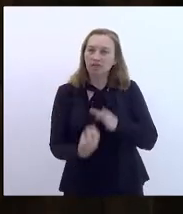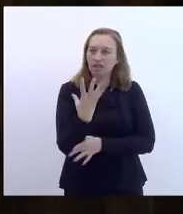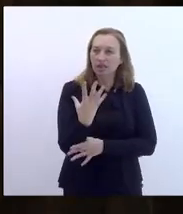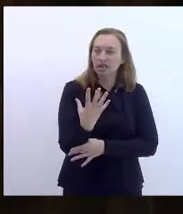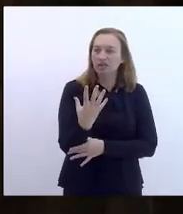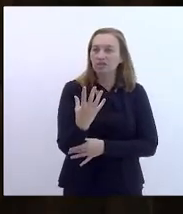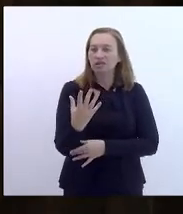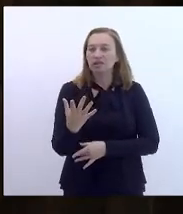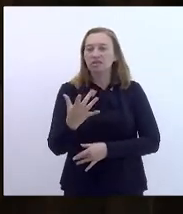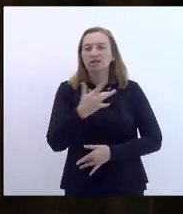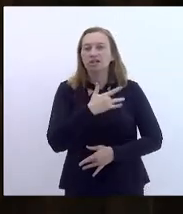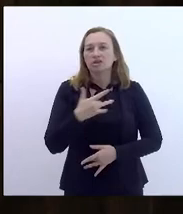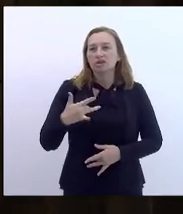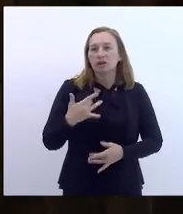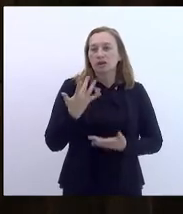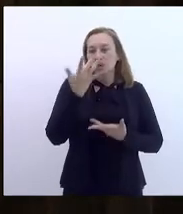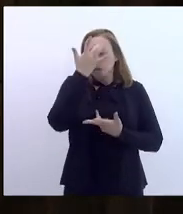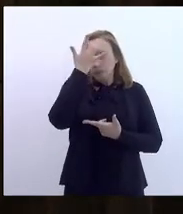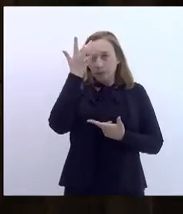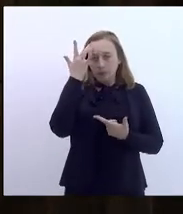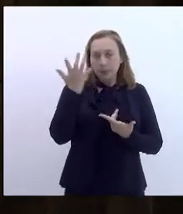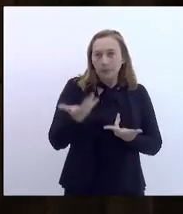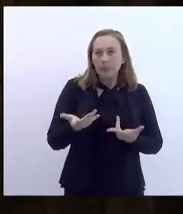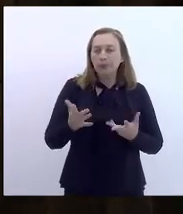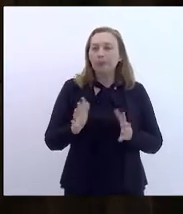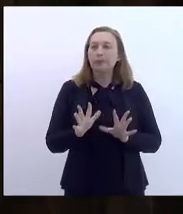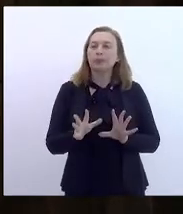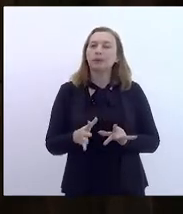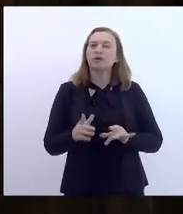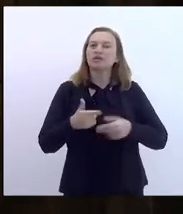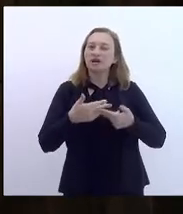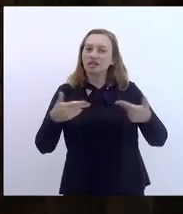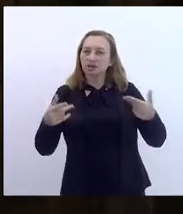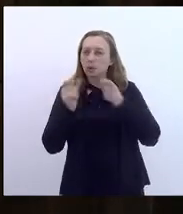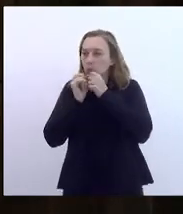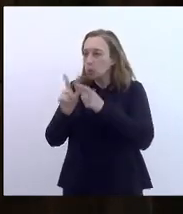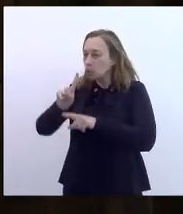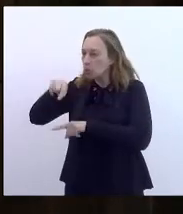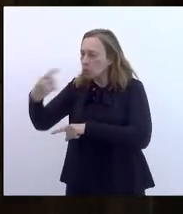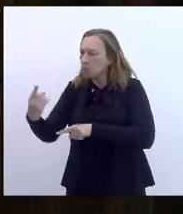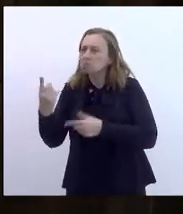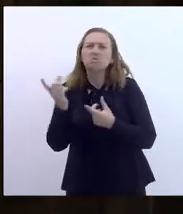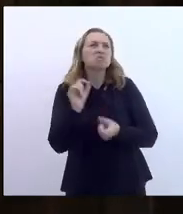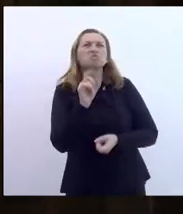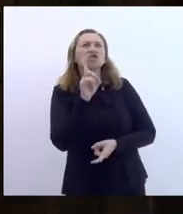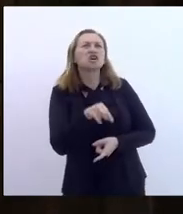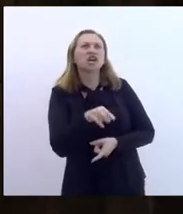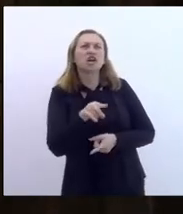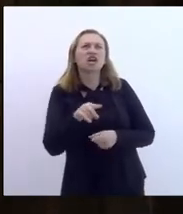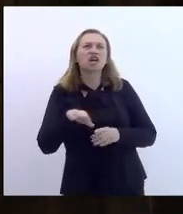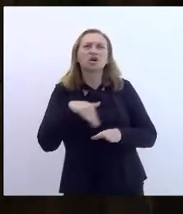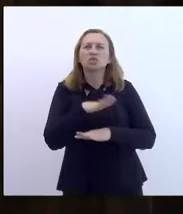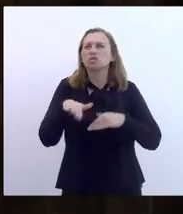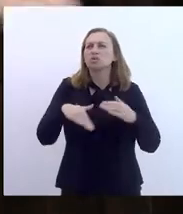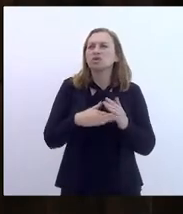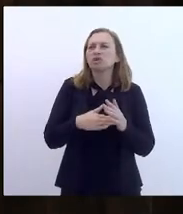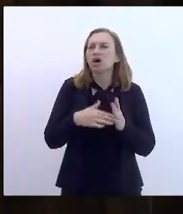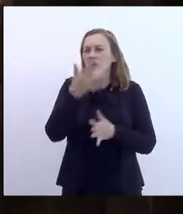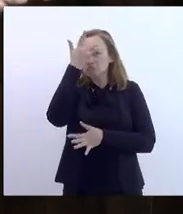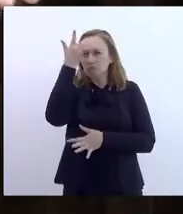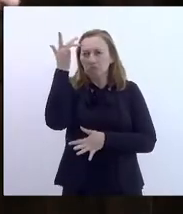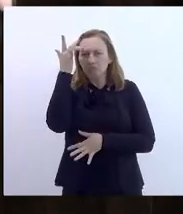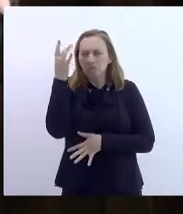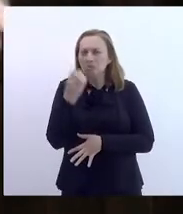né que é o pleno bem-estar físico e mental muitas críticas vieram depois disso Quê Que diacho é esse pleno bem-estar físico e mental